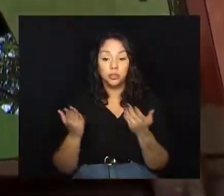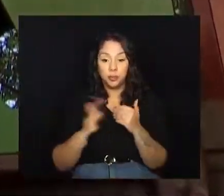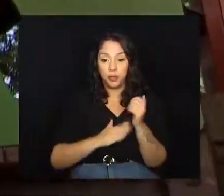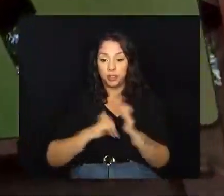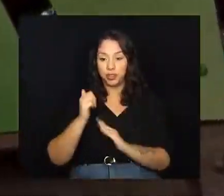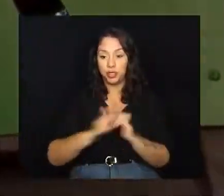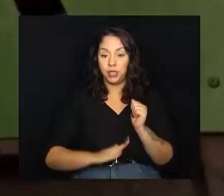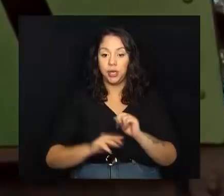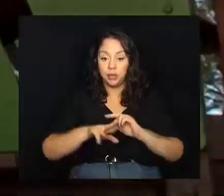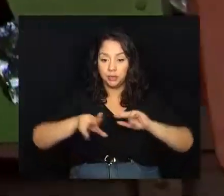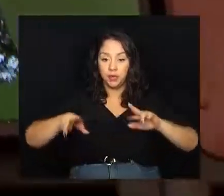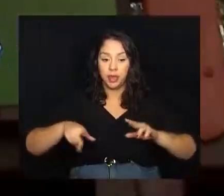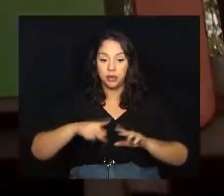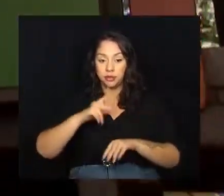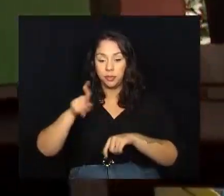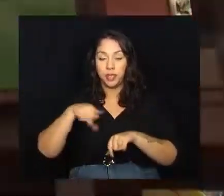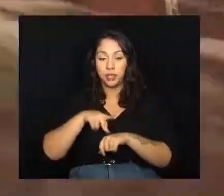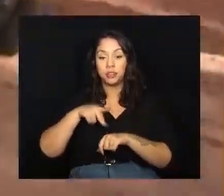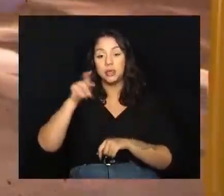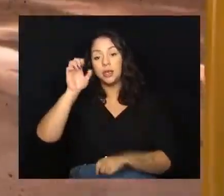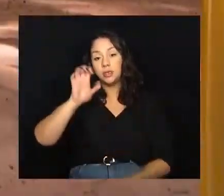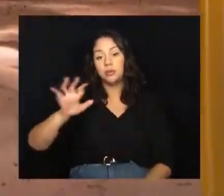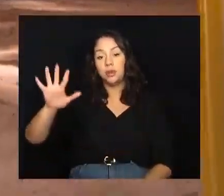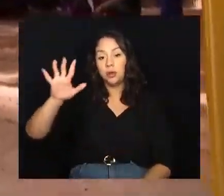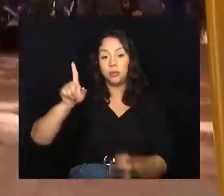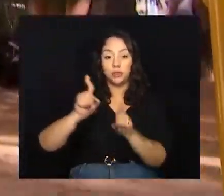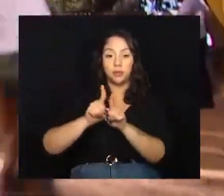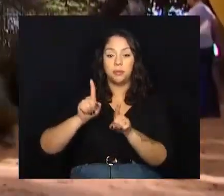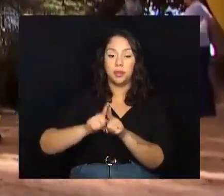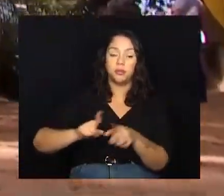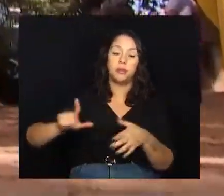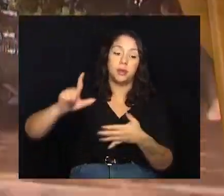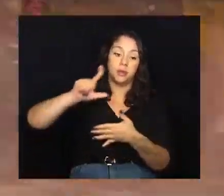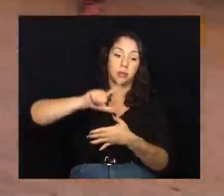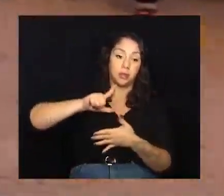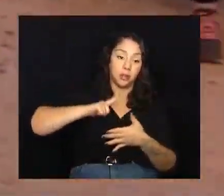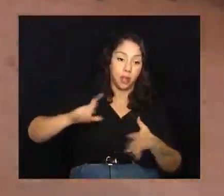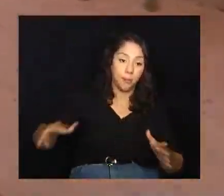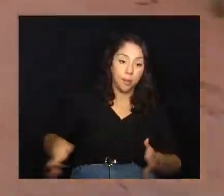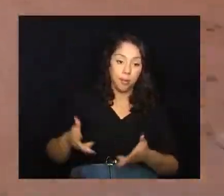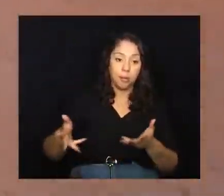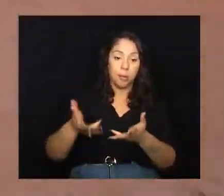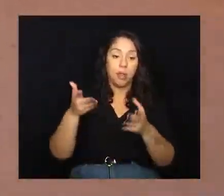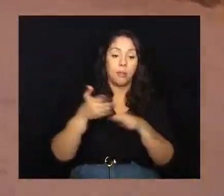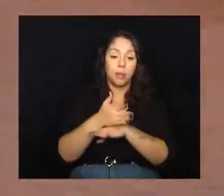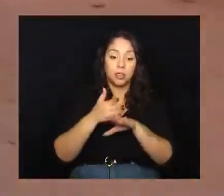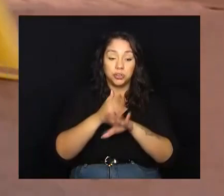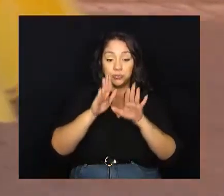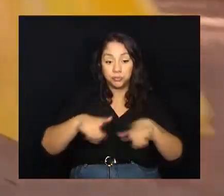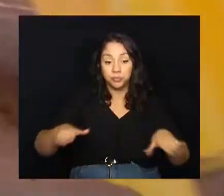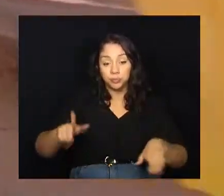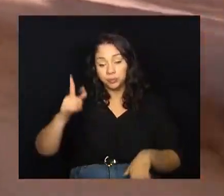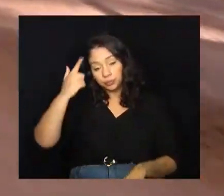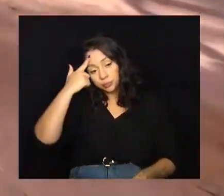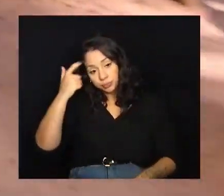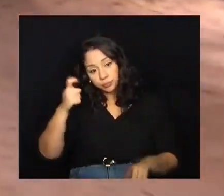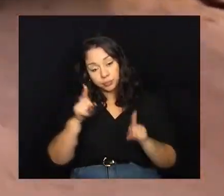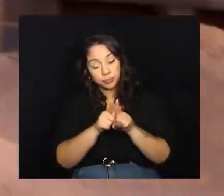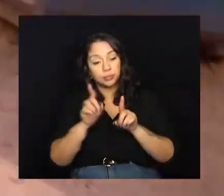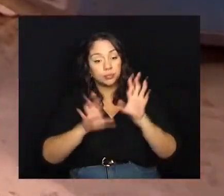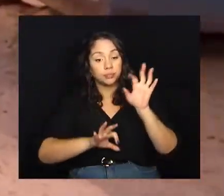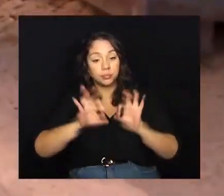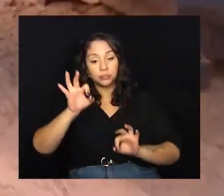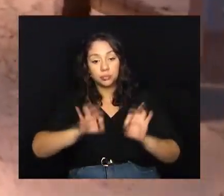vários países da Europa e da América Latina promovendo a participação infantil na concepção e planejamento